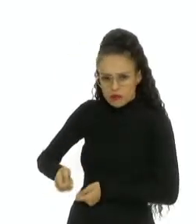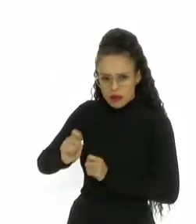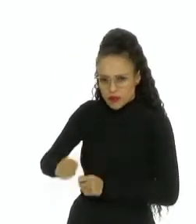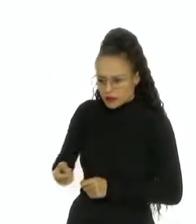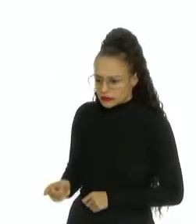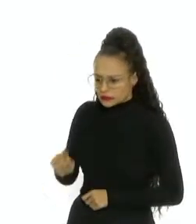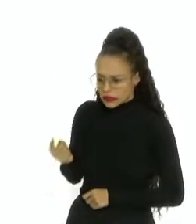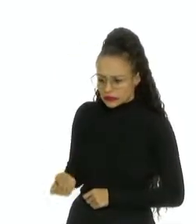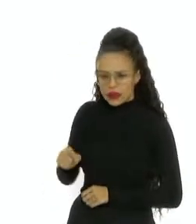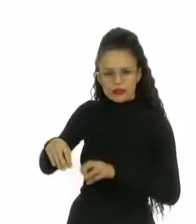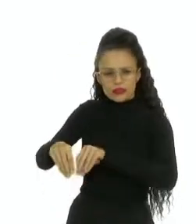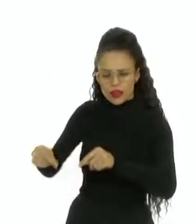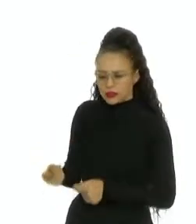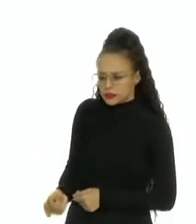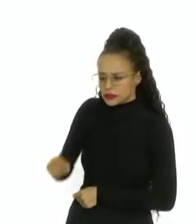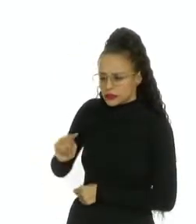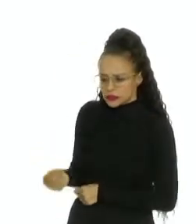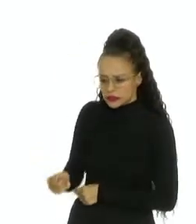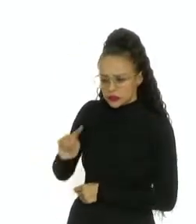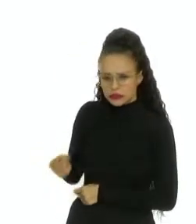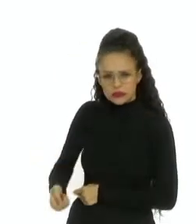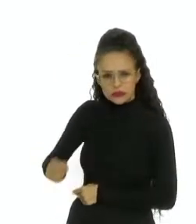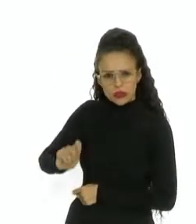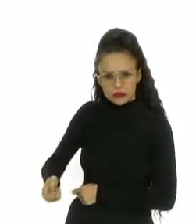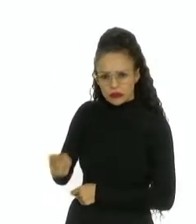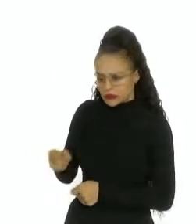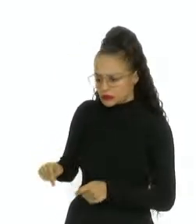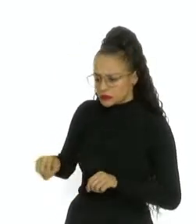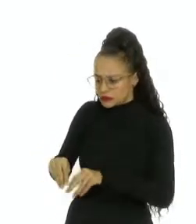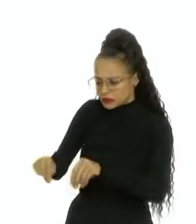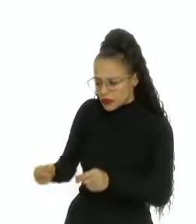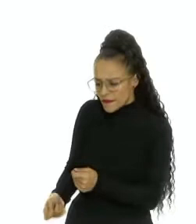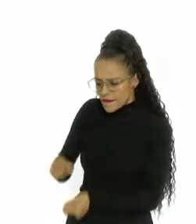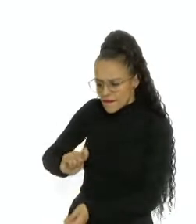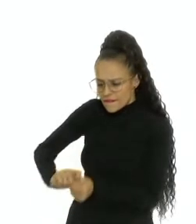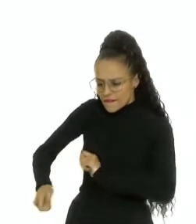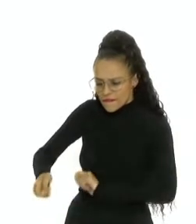engaravatava a terra com um graveto.